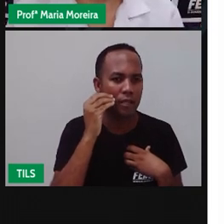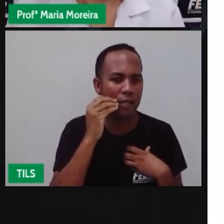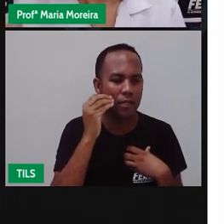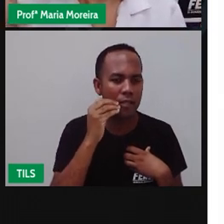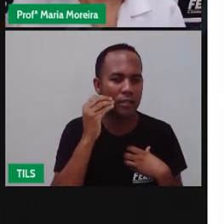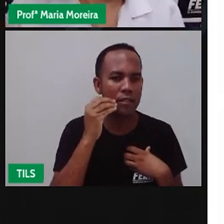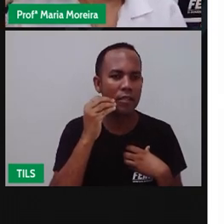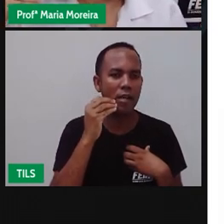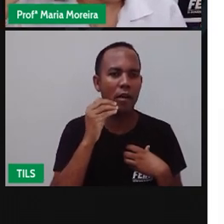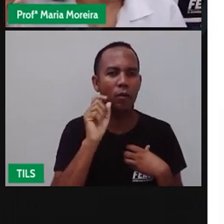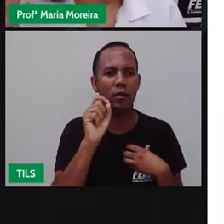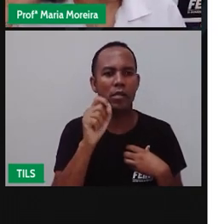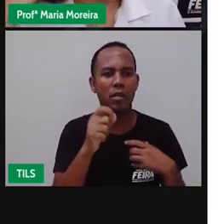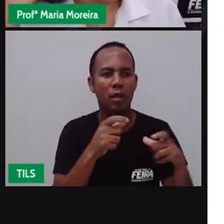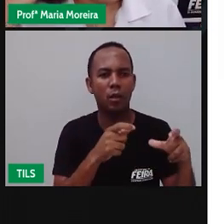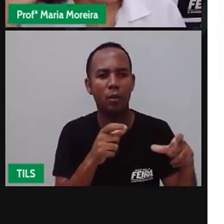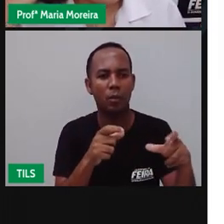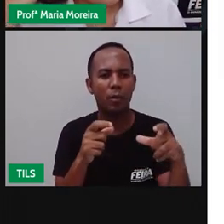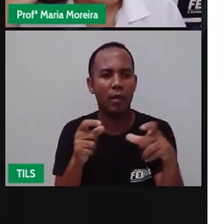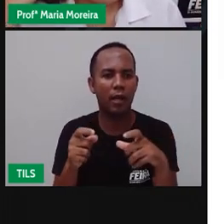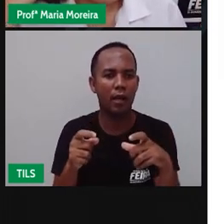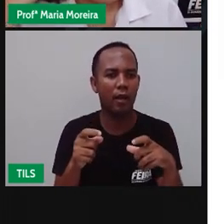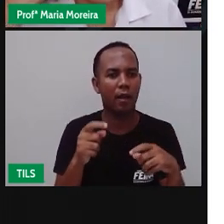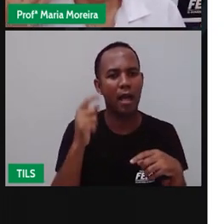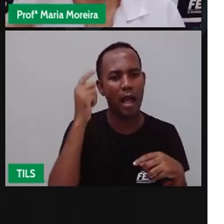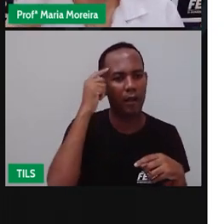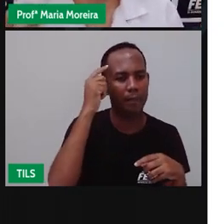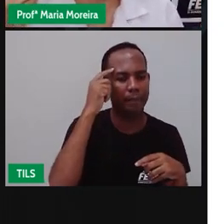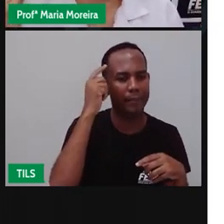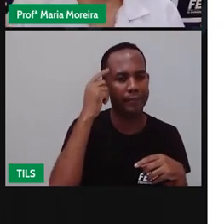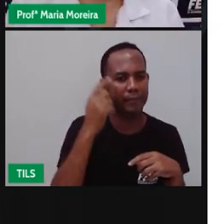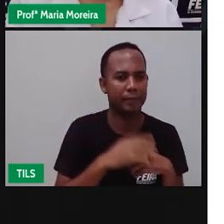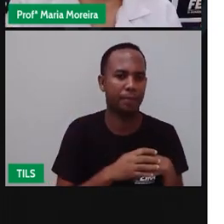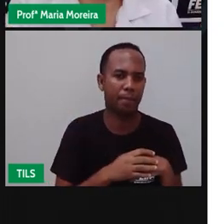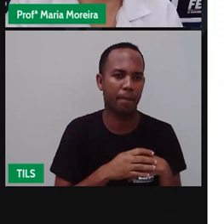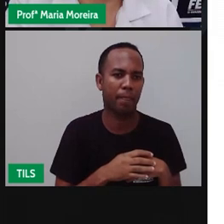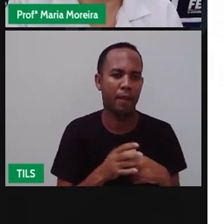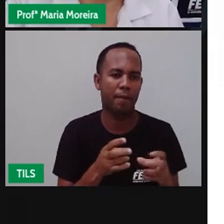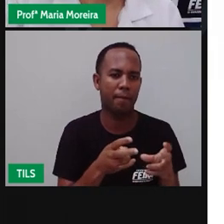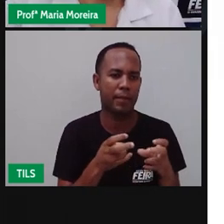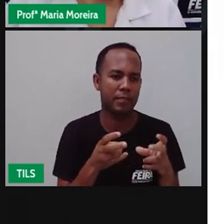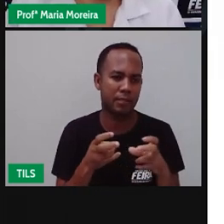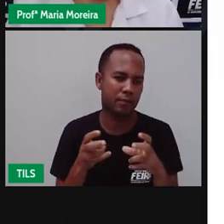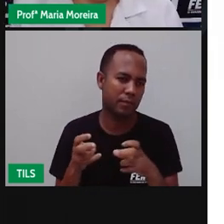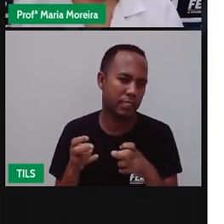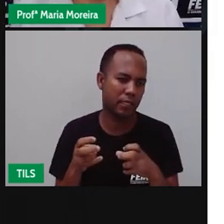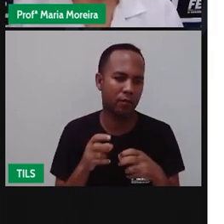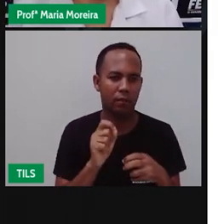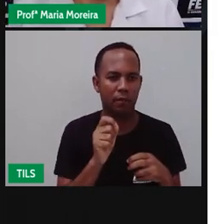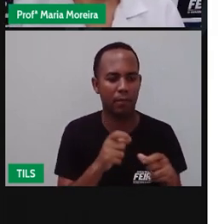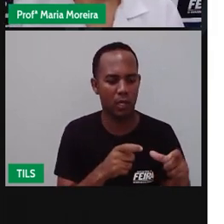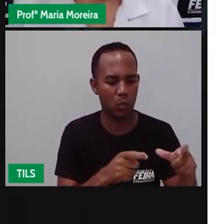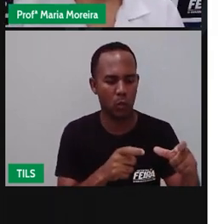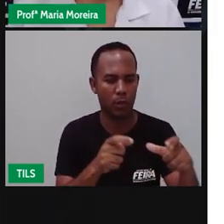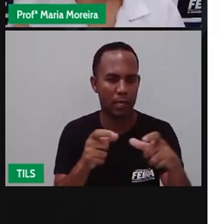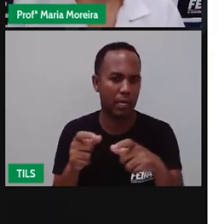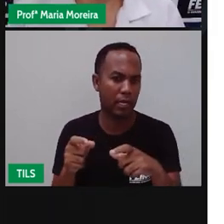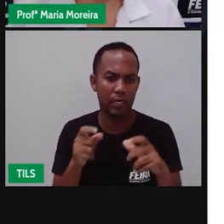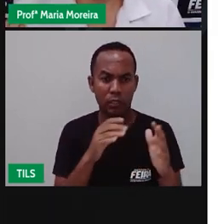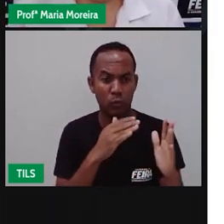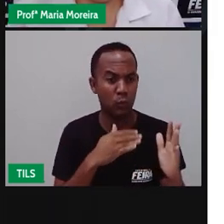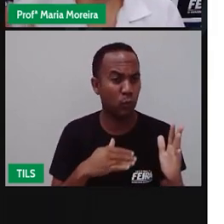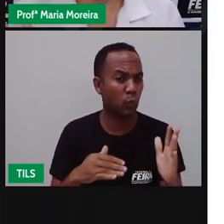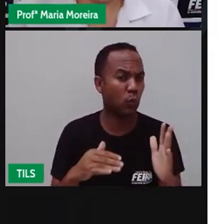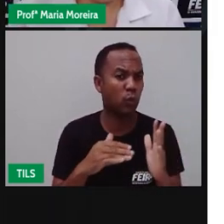que ficam de paisagens que você tem aqui, né? E de suas percepções do espaço. Então, tudo